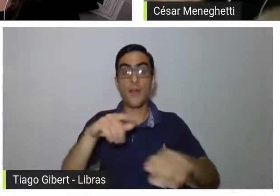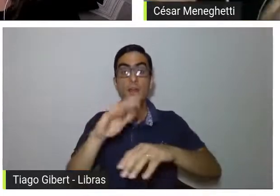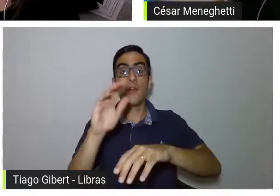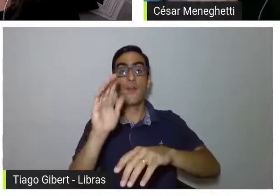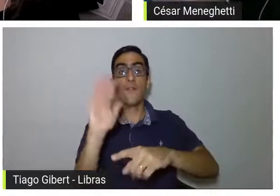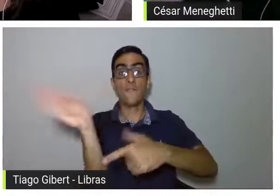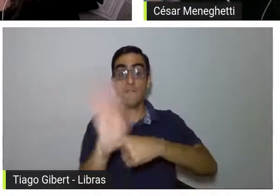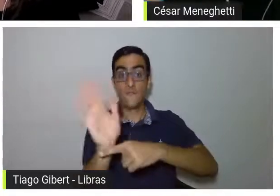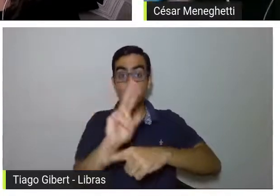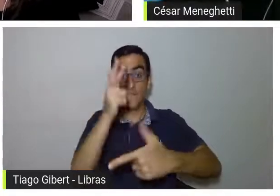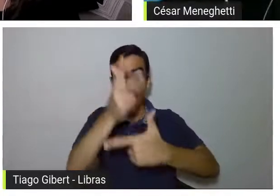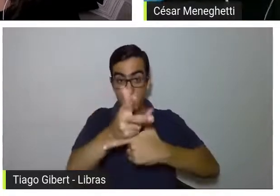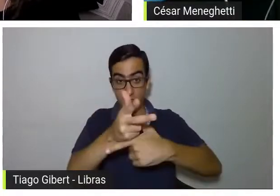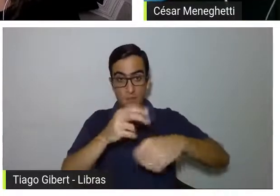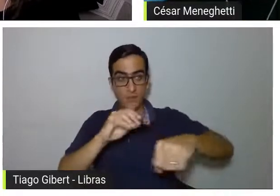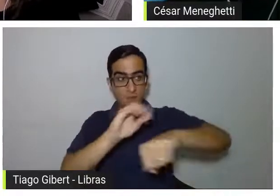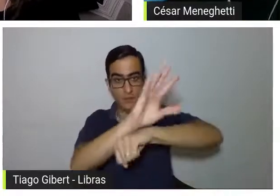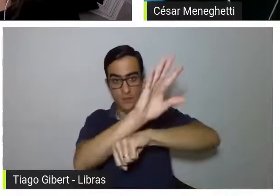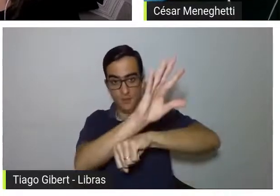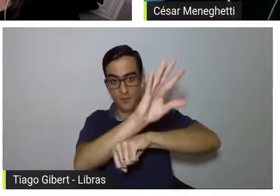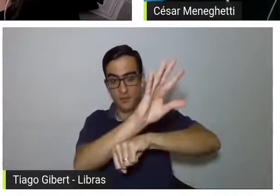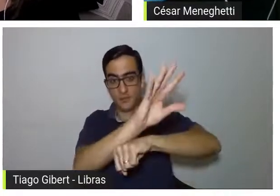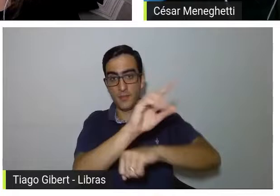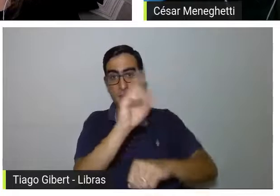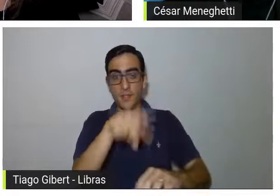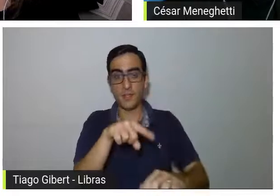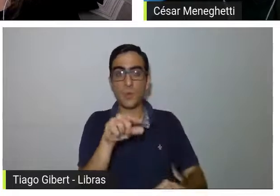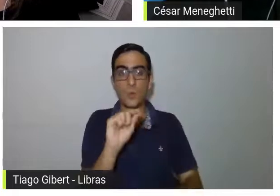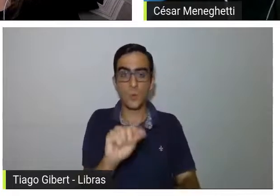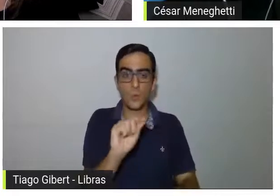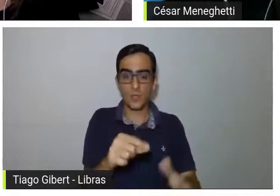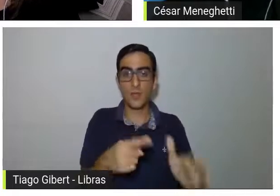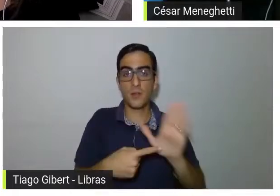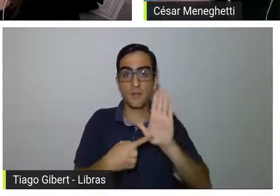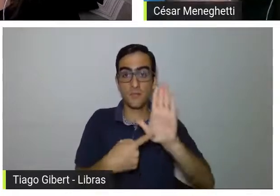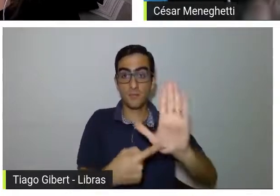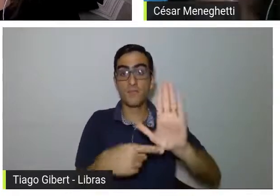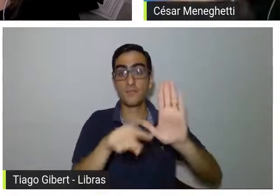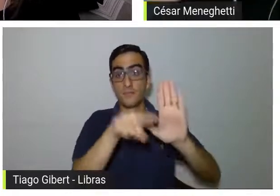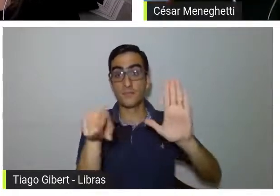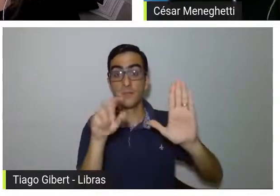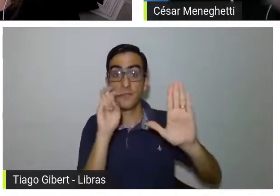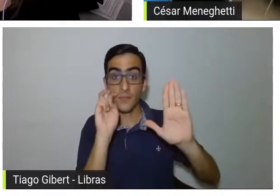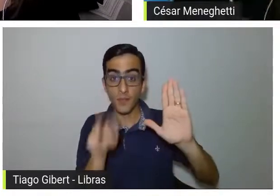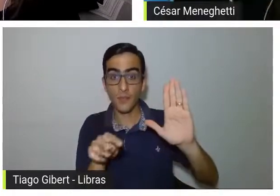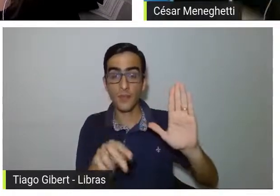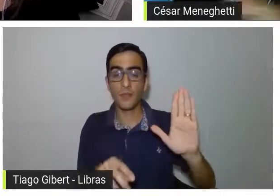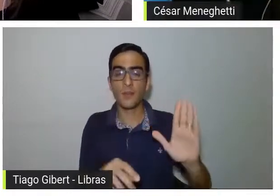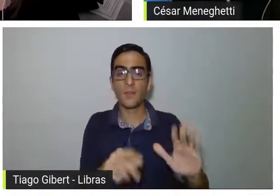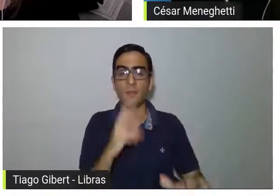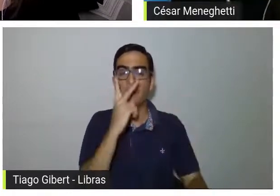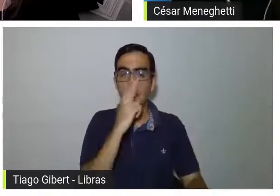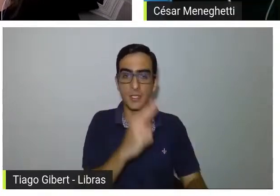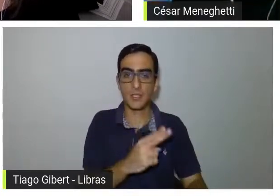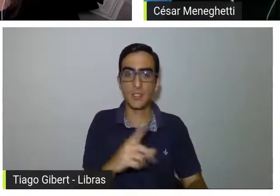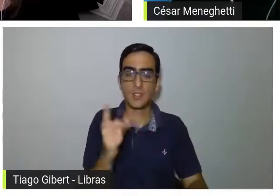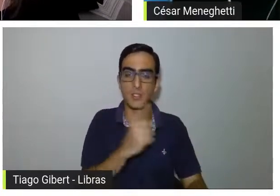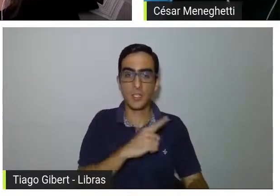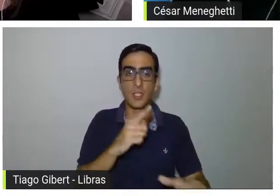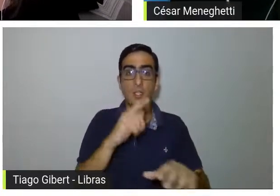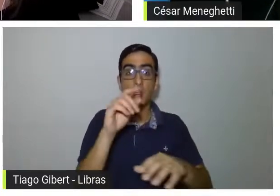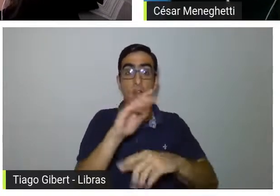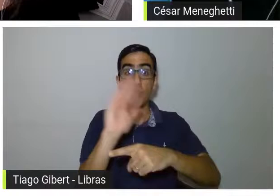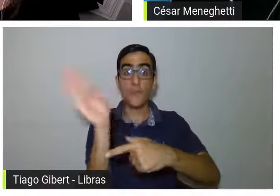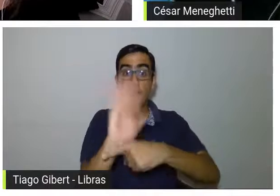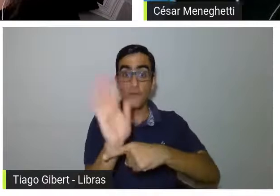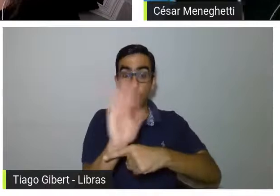sabe? Então, essa é uma simulação da videoinstalação, que são quatro canais, então quatro vídeos que